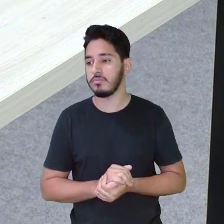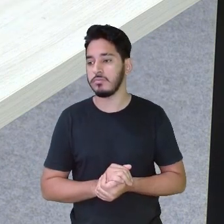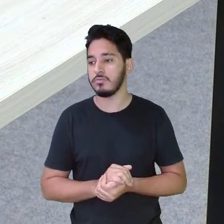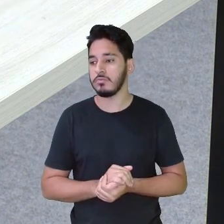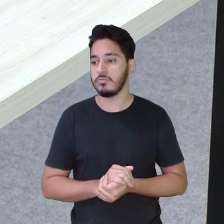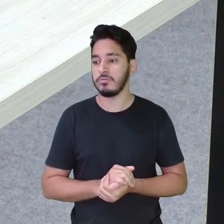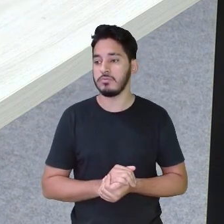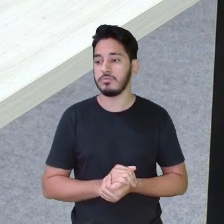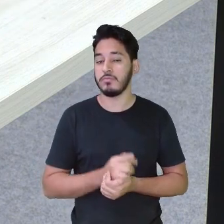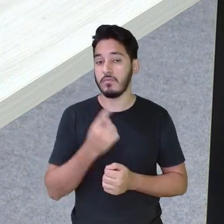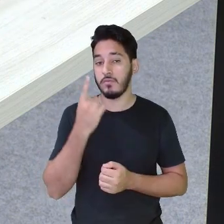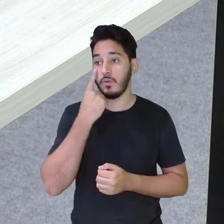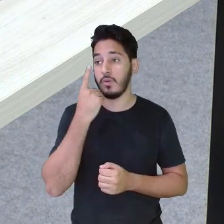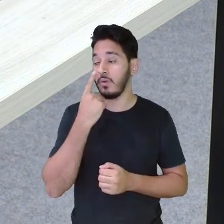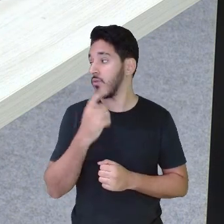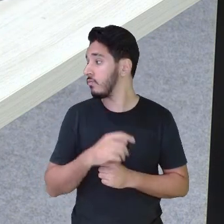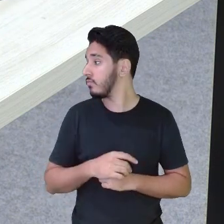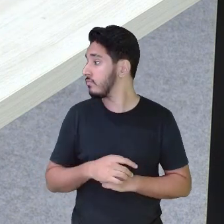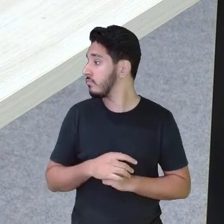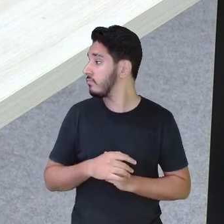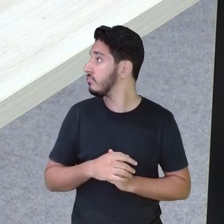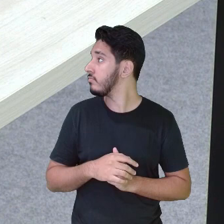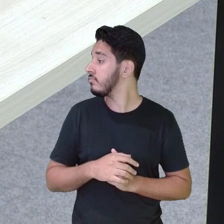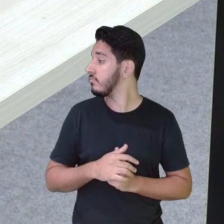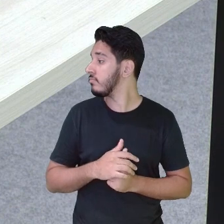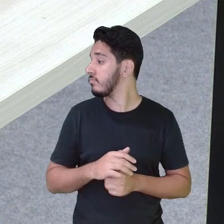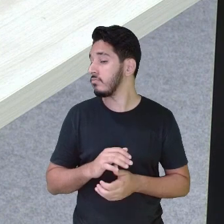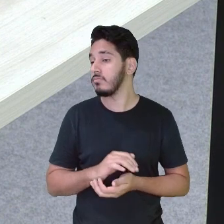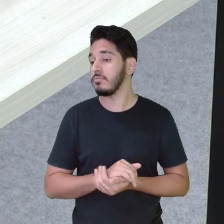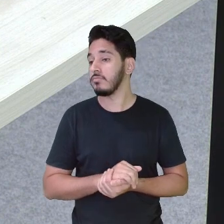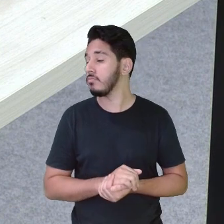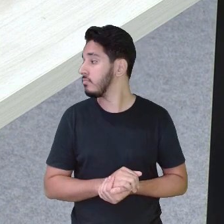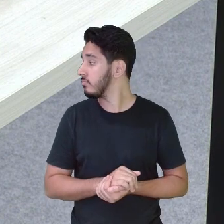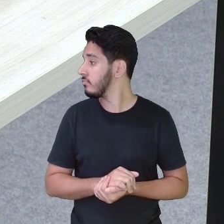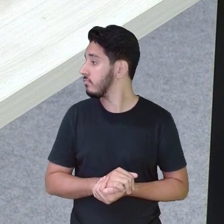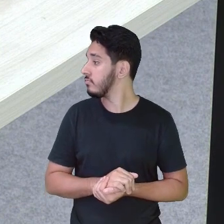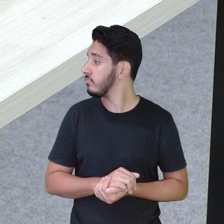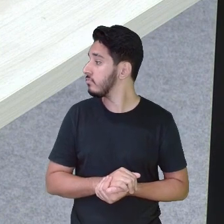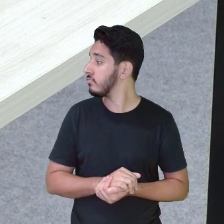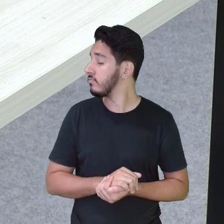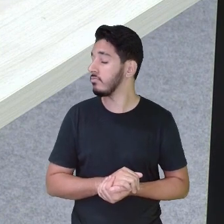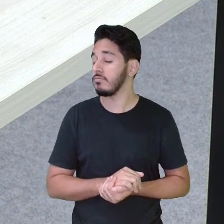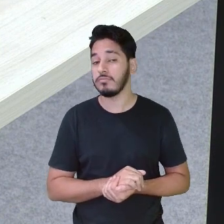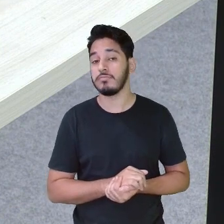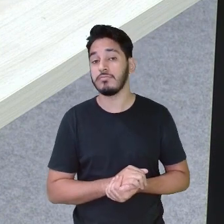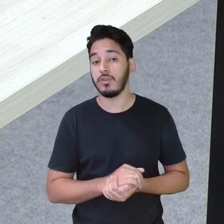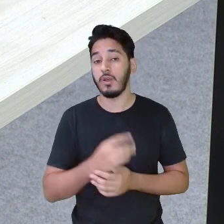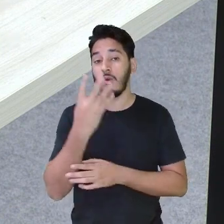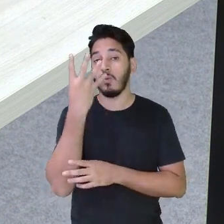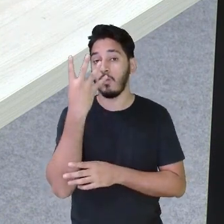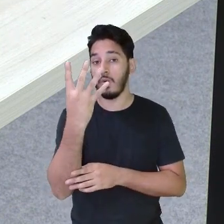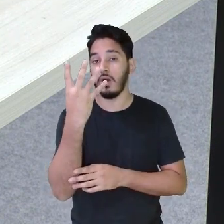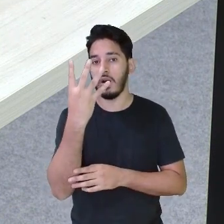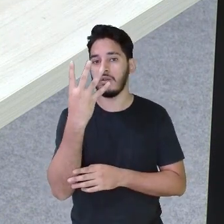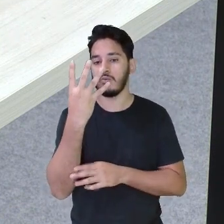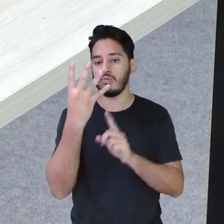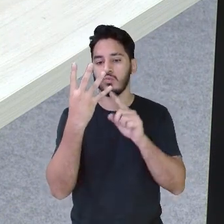consigo mostrar assim. Deixa eu ver se a gente consegue. Olha, quinto ano, 4 partes,